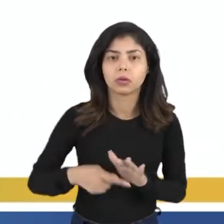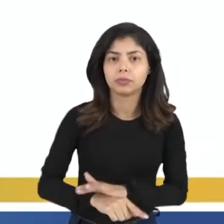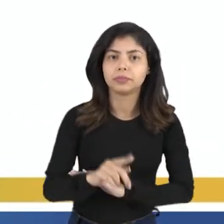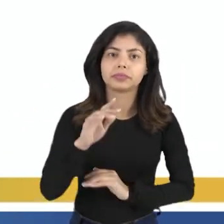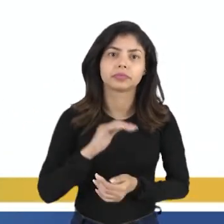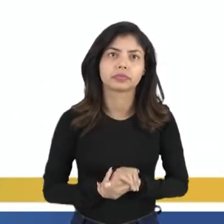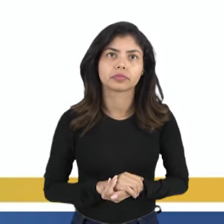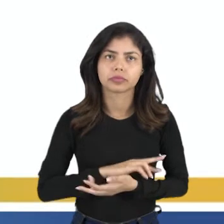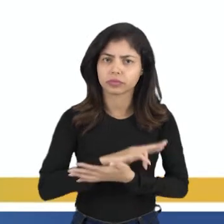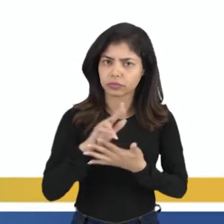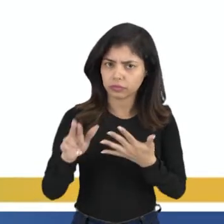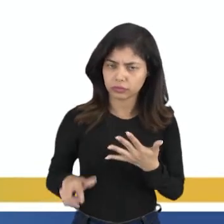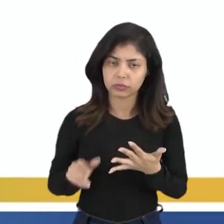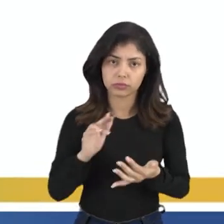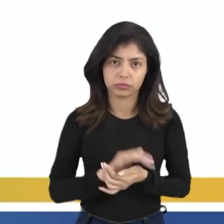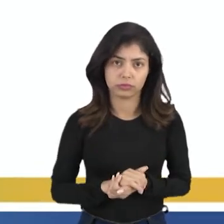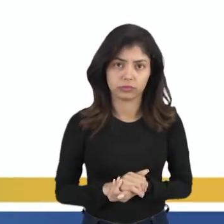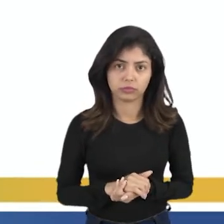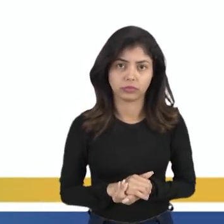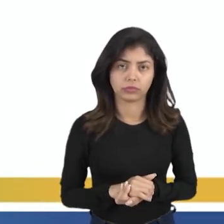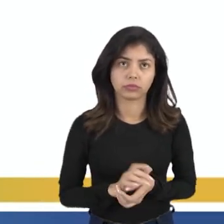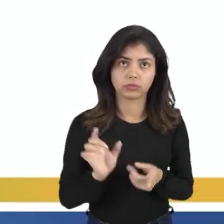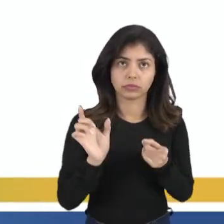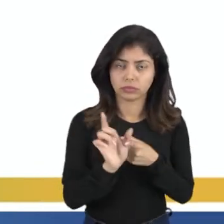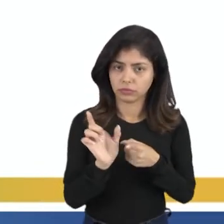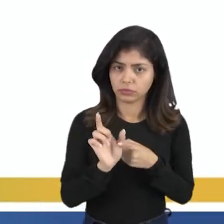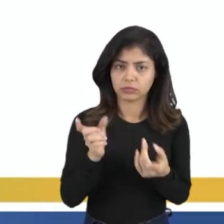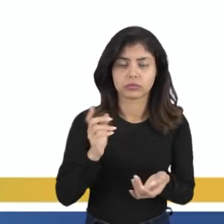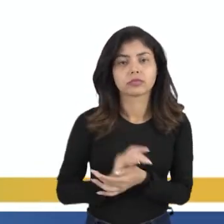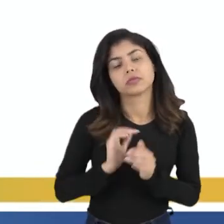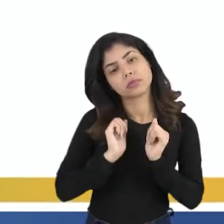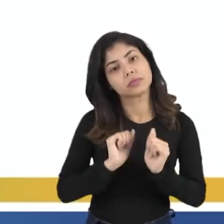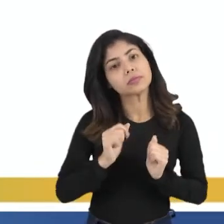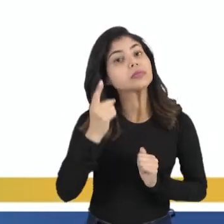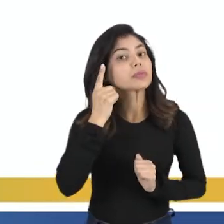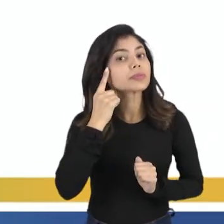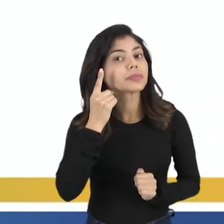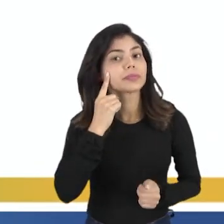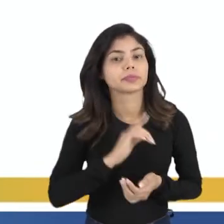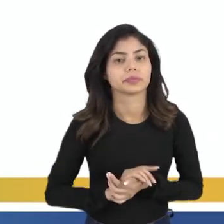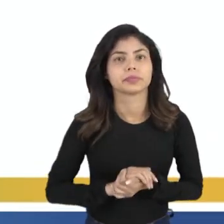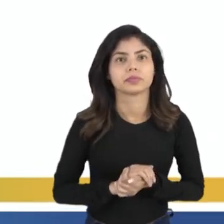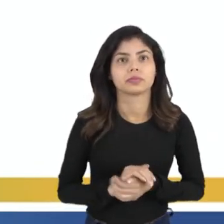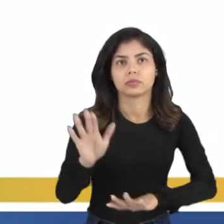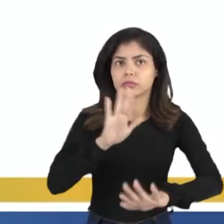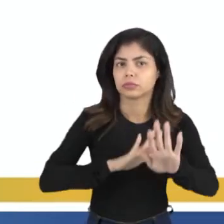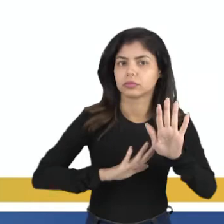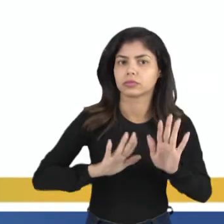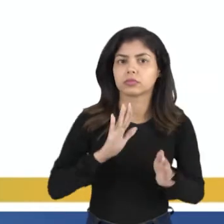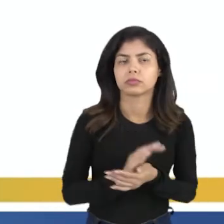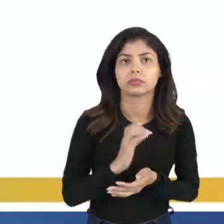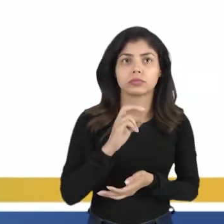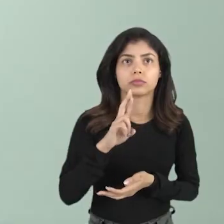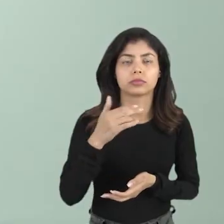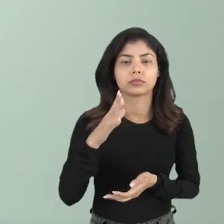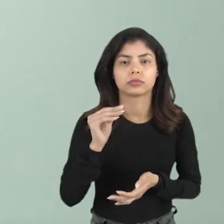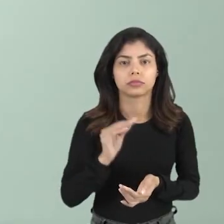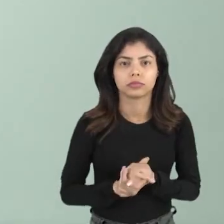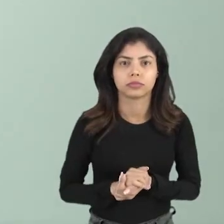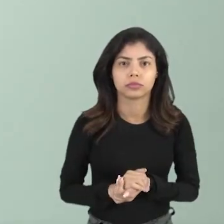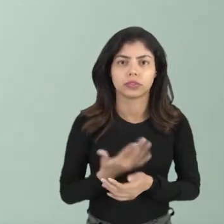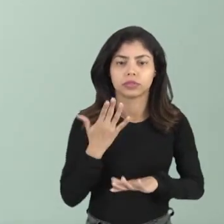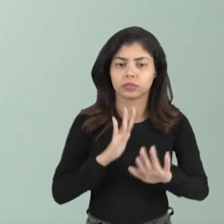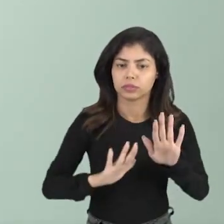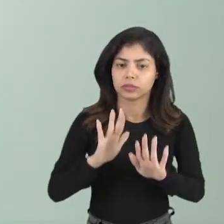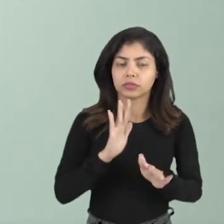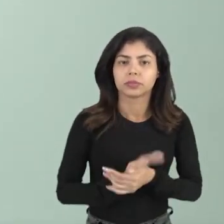desse texto vários significados dessa palavra. Percebam que nós podemos pensar na criação do criar a